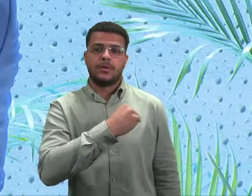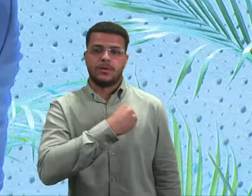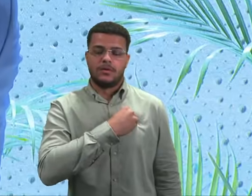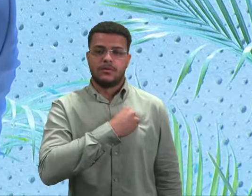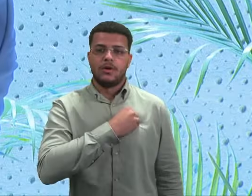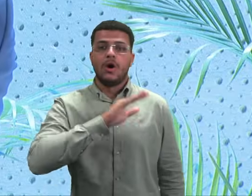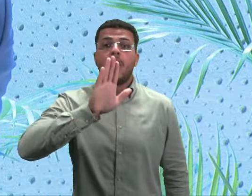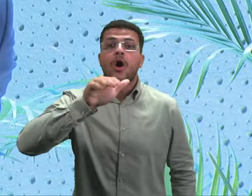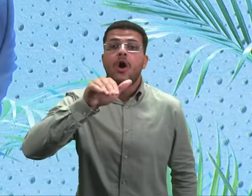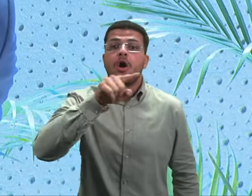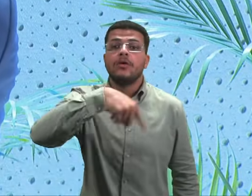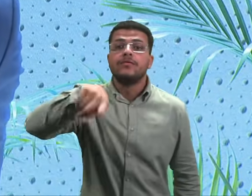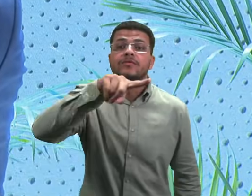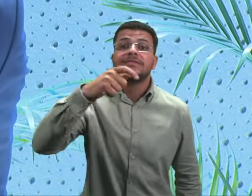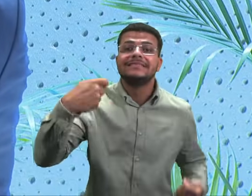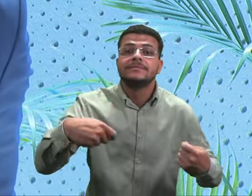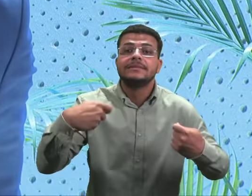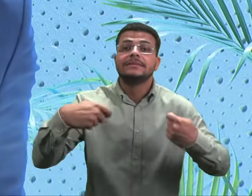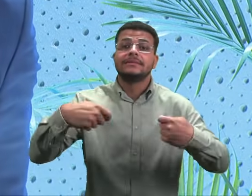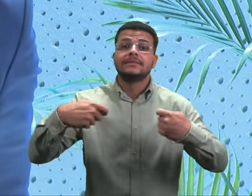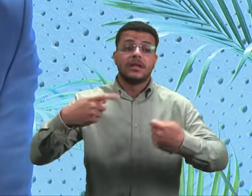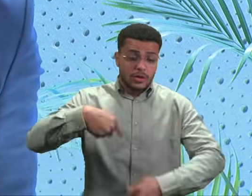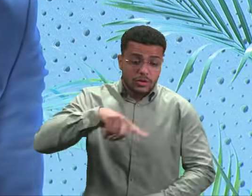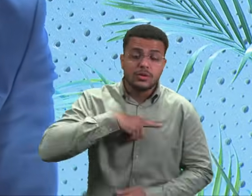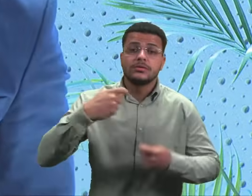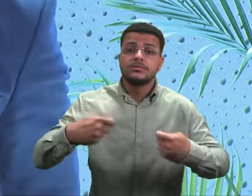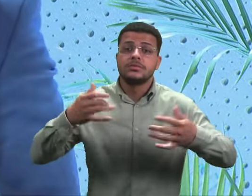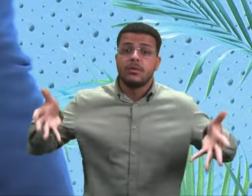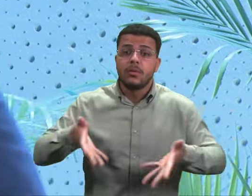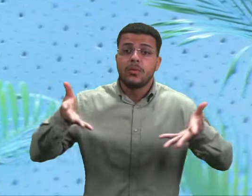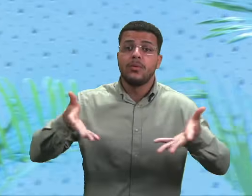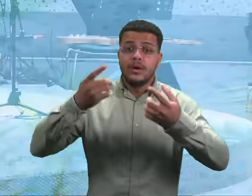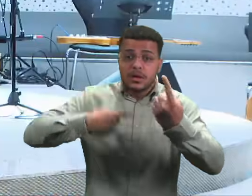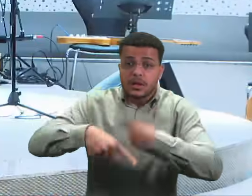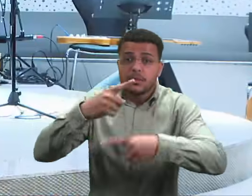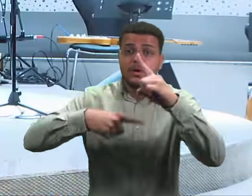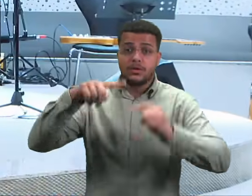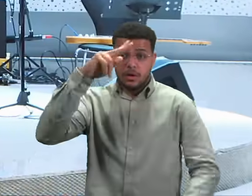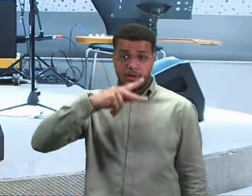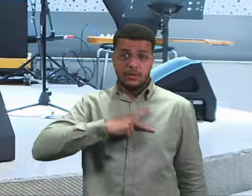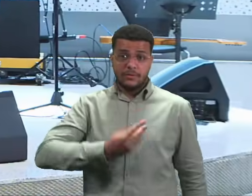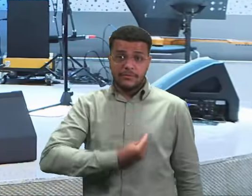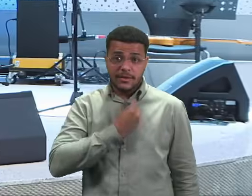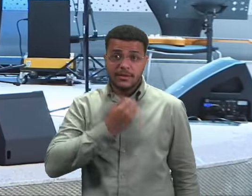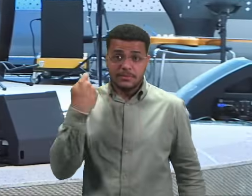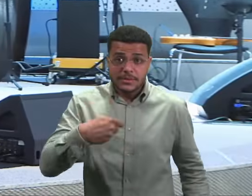querida, nós precisamos de um revamento e de uma reforma em nossa vida.